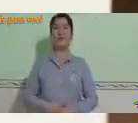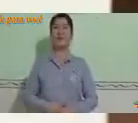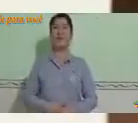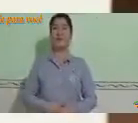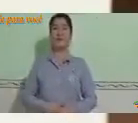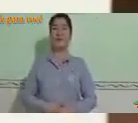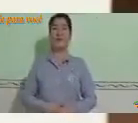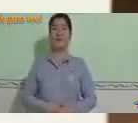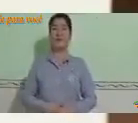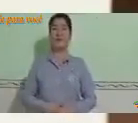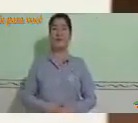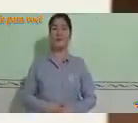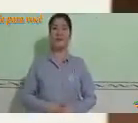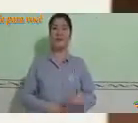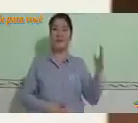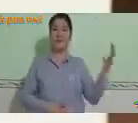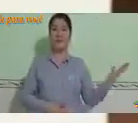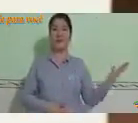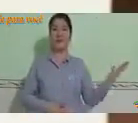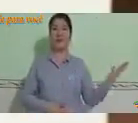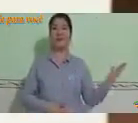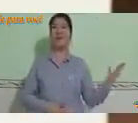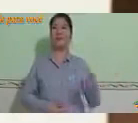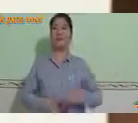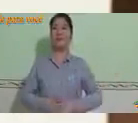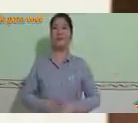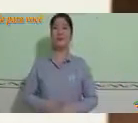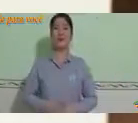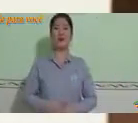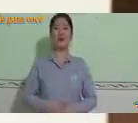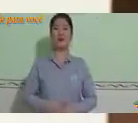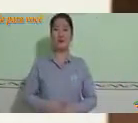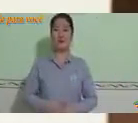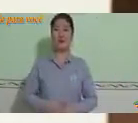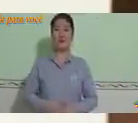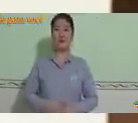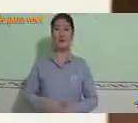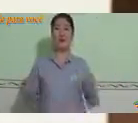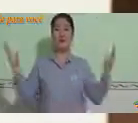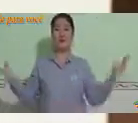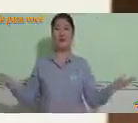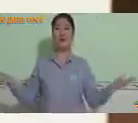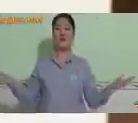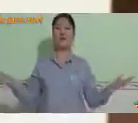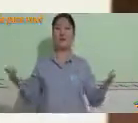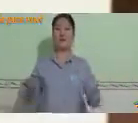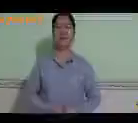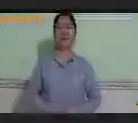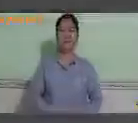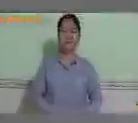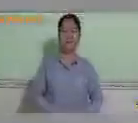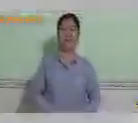praticados, pois assim é possível 2 pontos: melhorar a qualidade de vida e aumentar a autoestima,